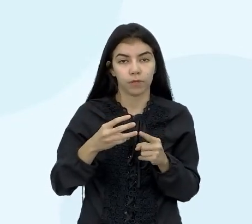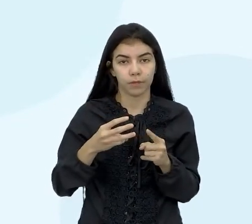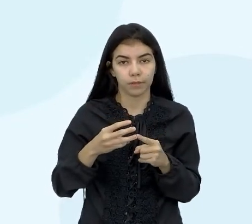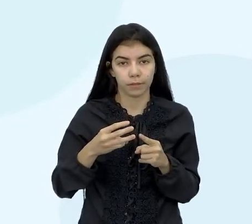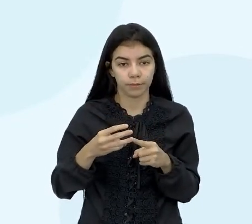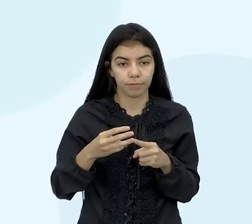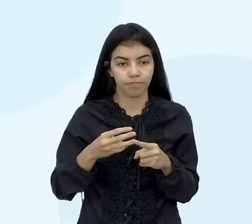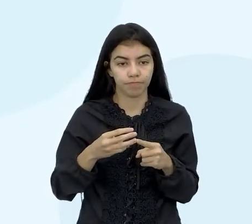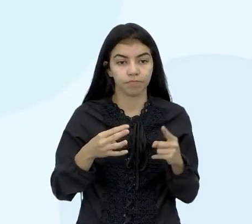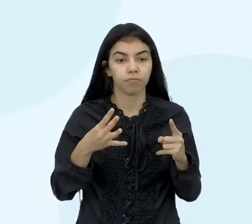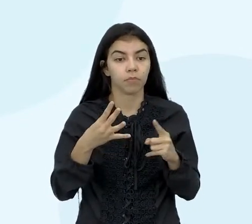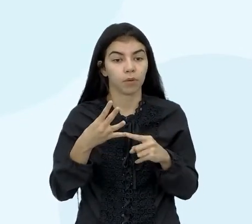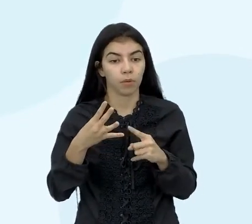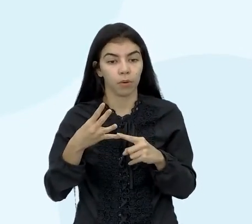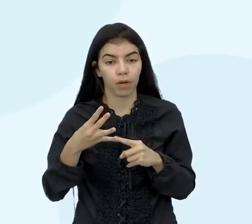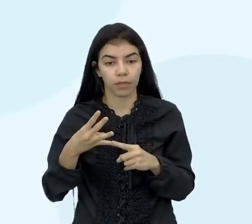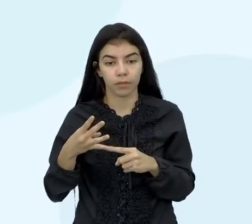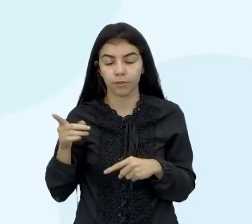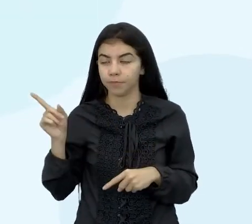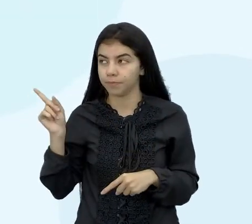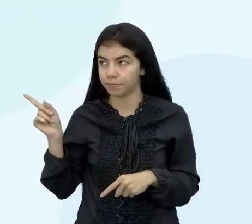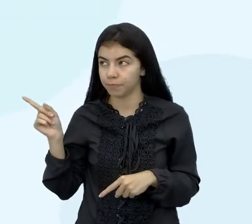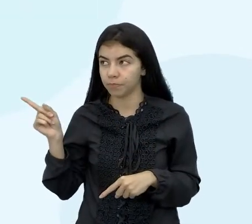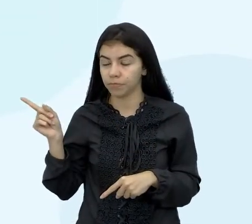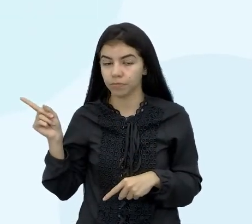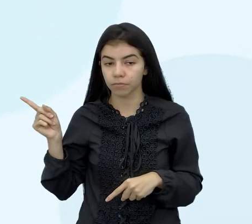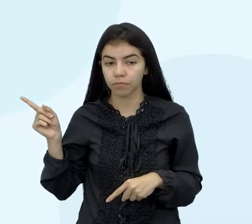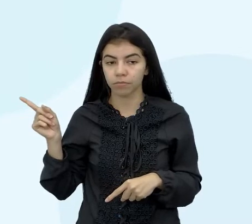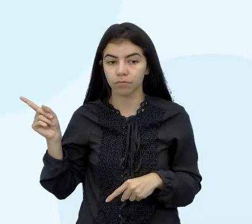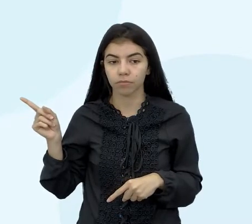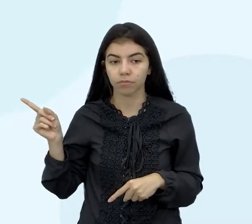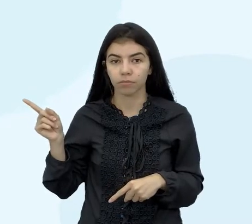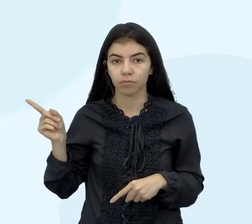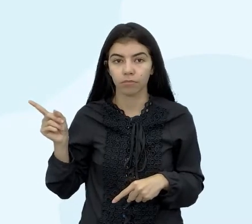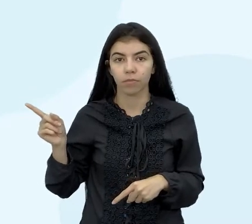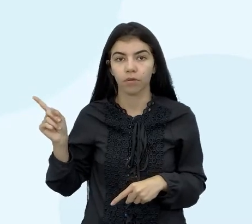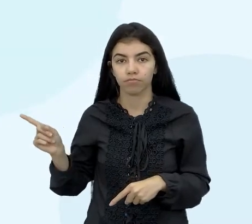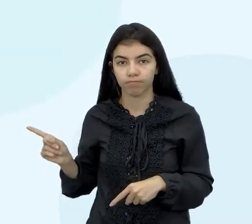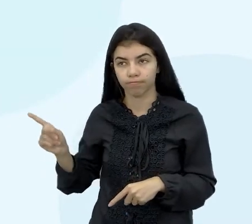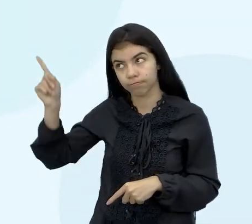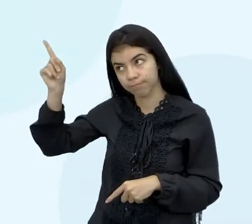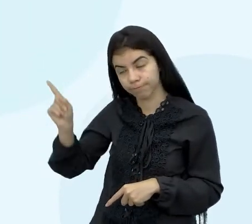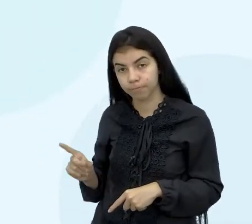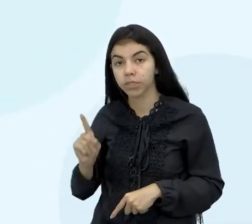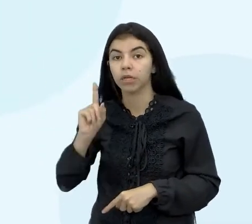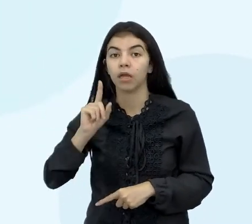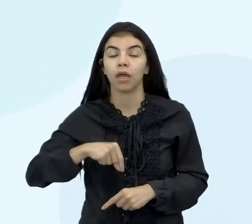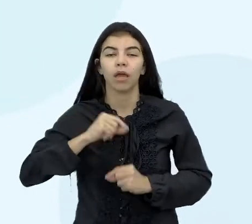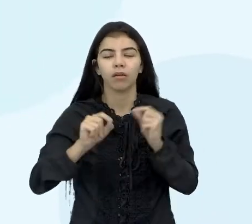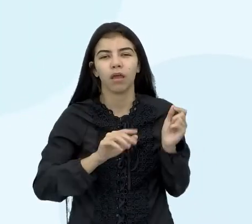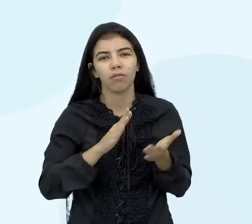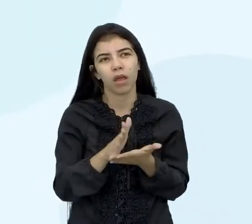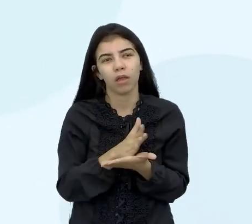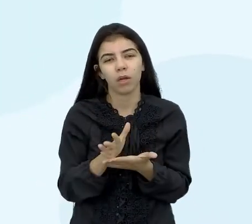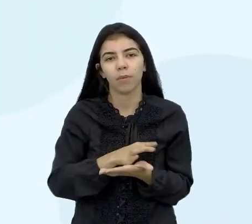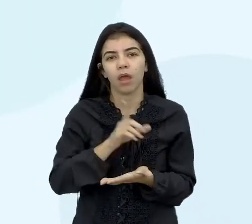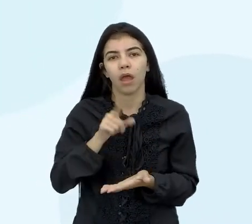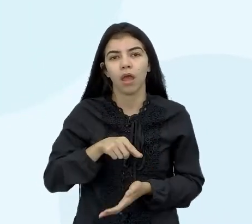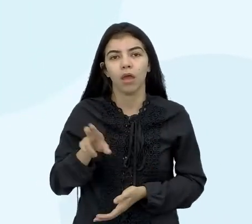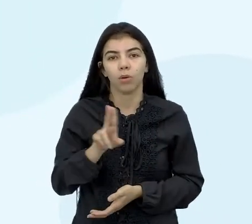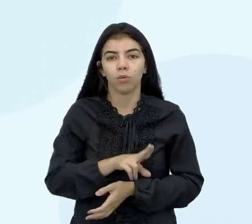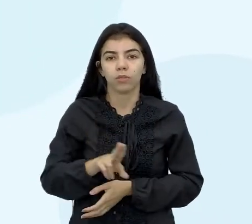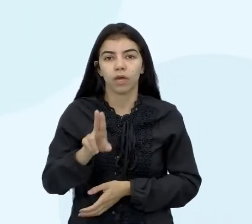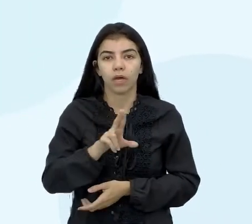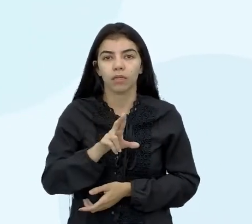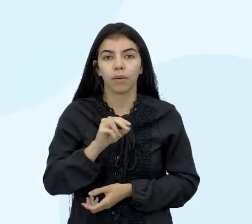simples, filtração a pressão reduzida, evaporação e centrifugação. Geralmente, essas são utilizadas